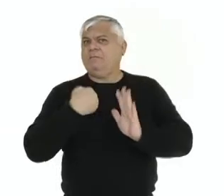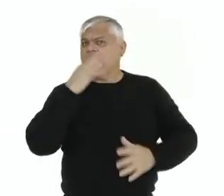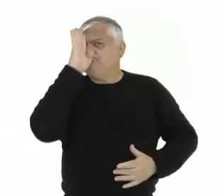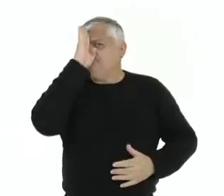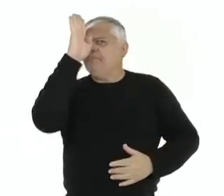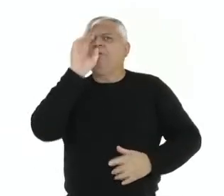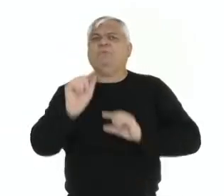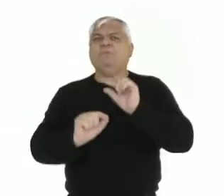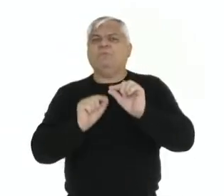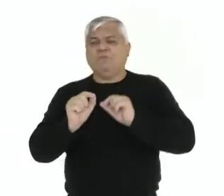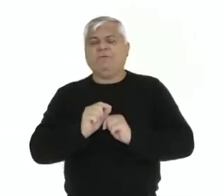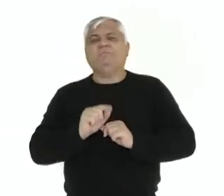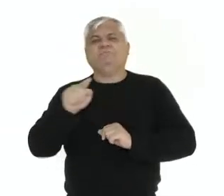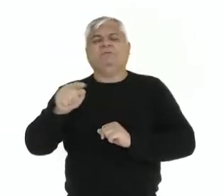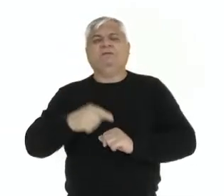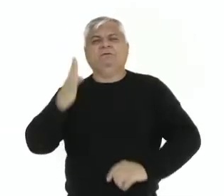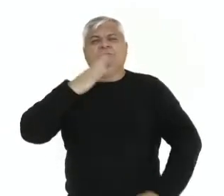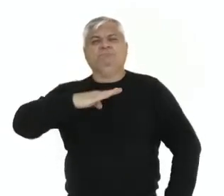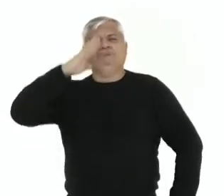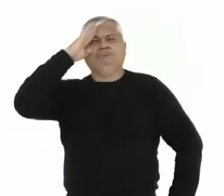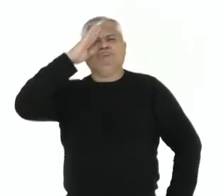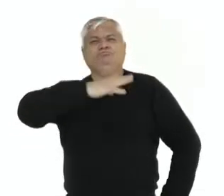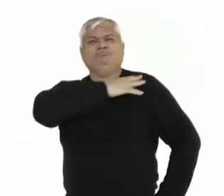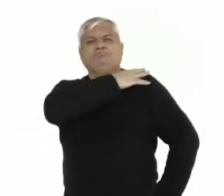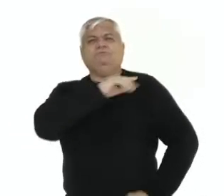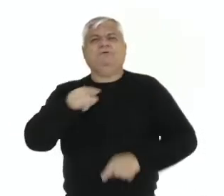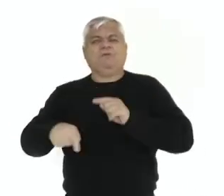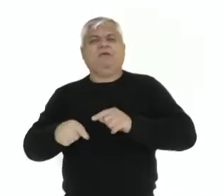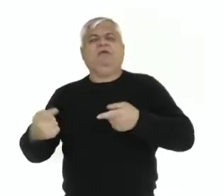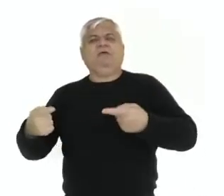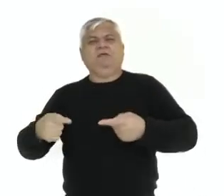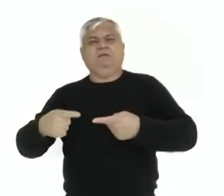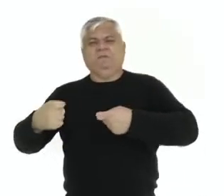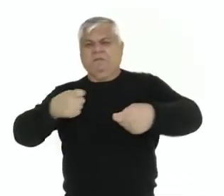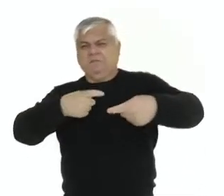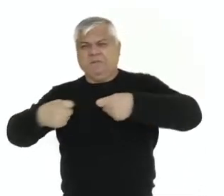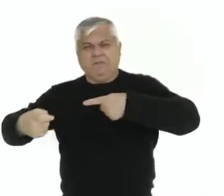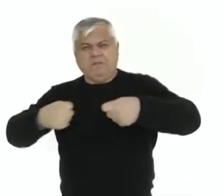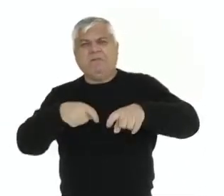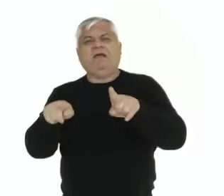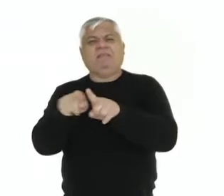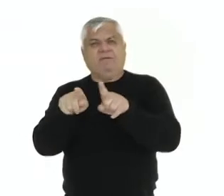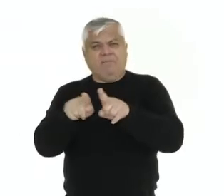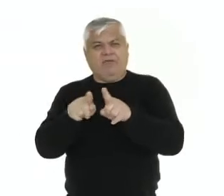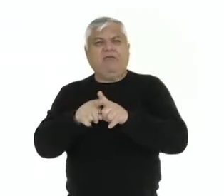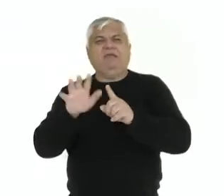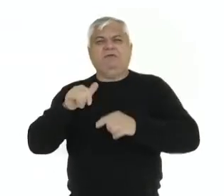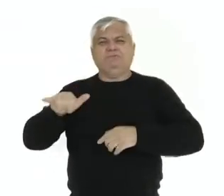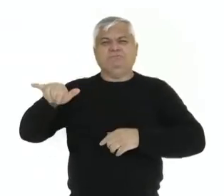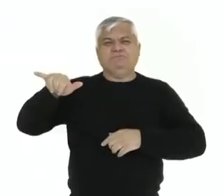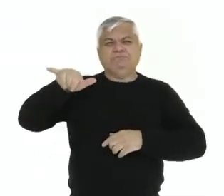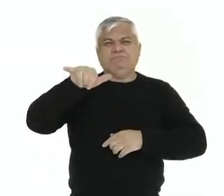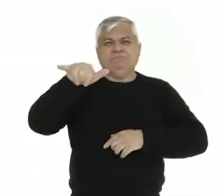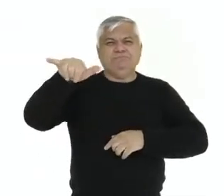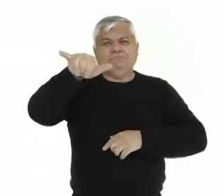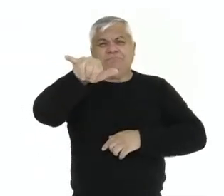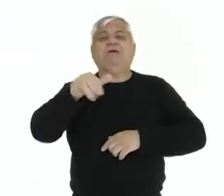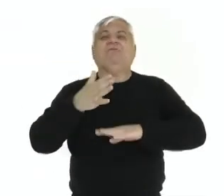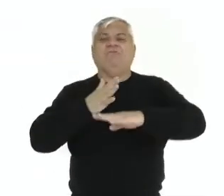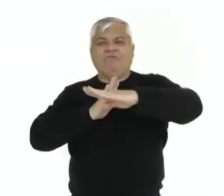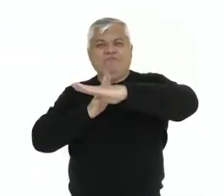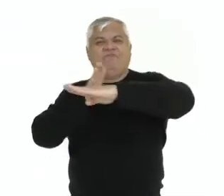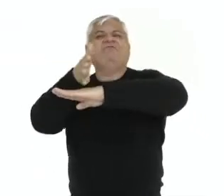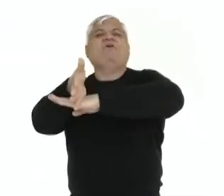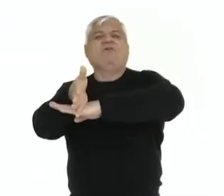Guerra Mundial. O Exército Brasileiro, a Força Expedicionária Brasileira, né, participou